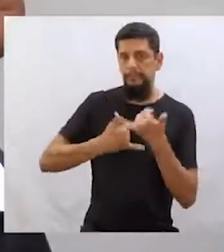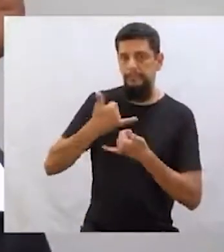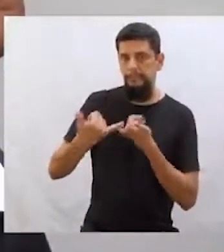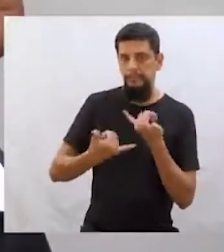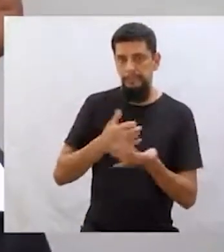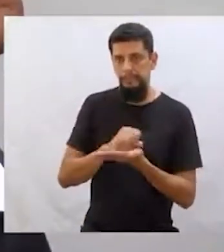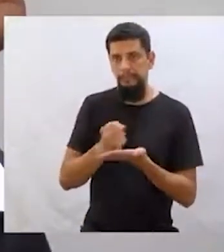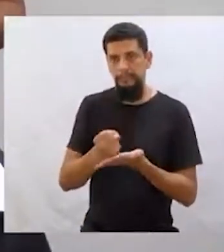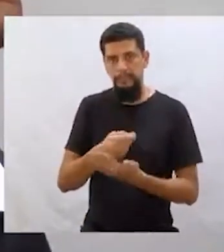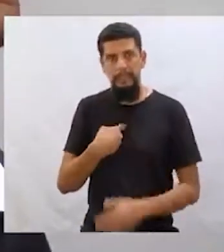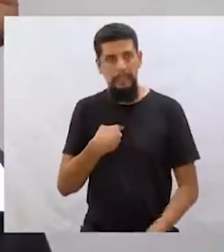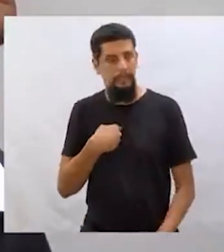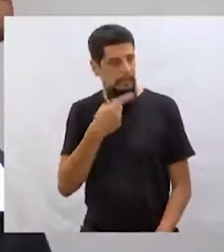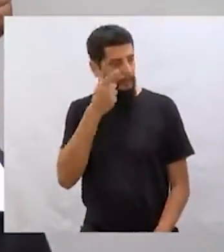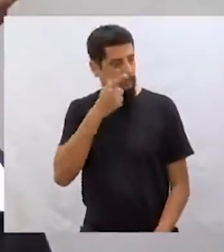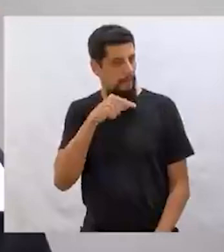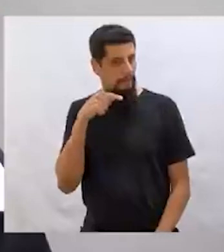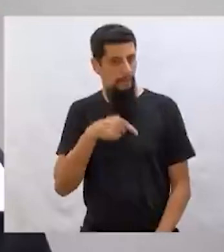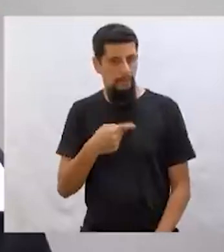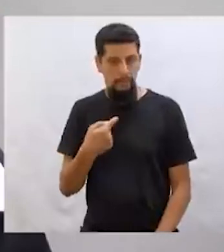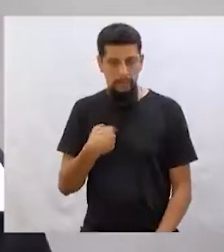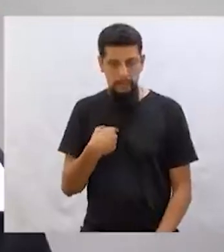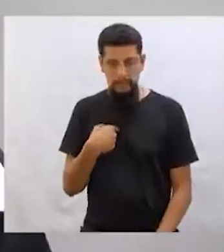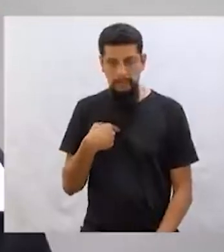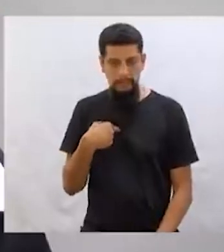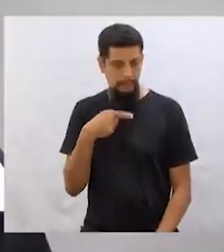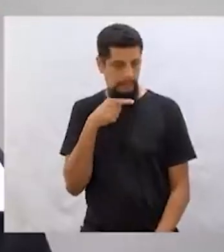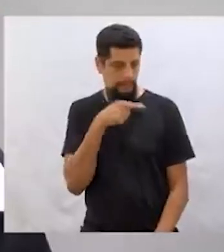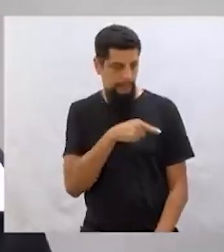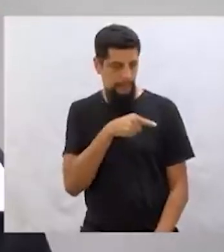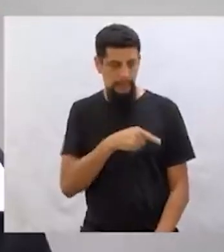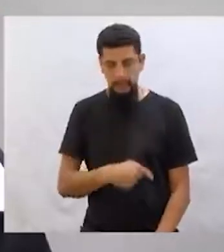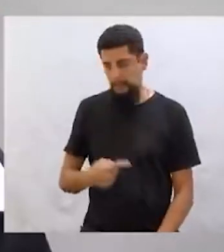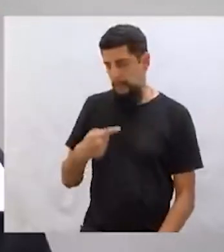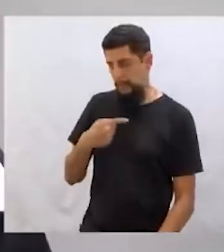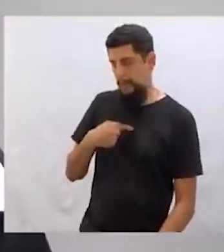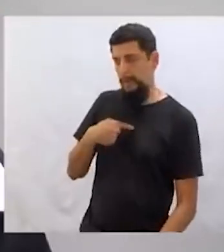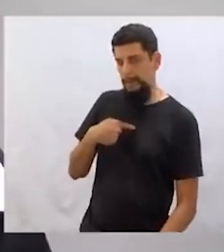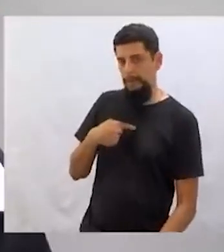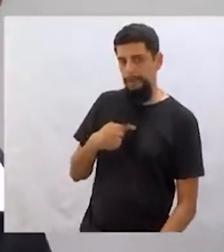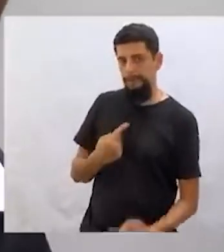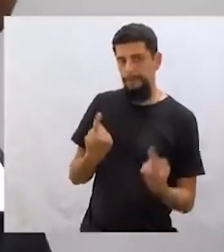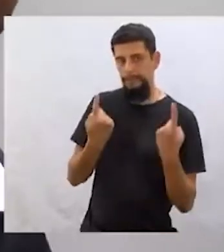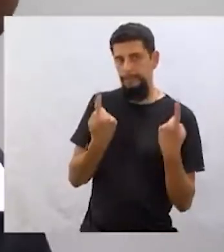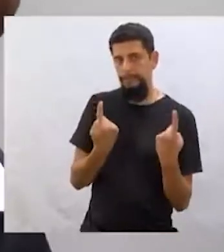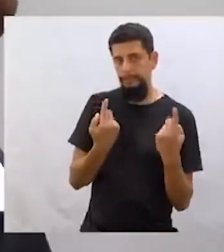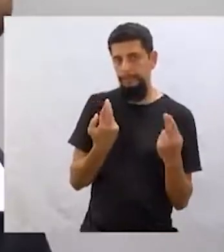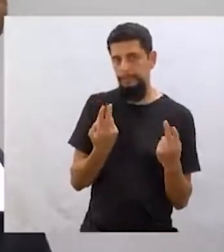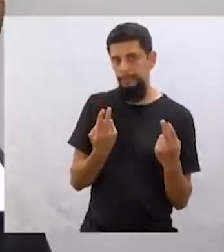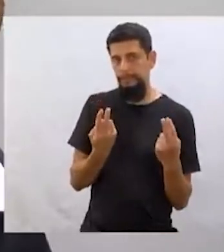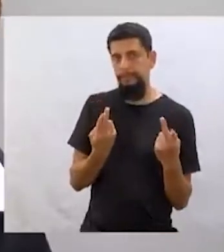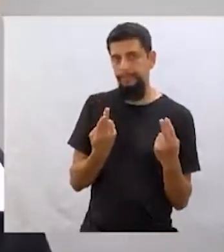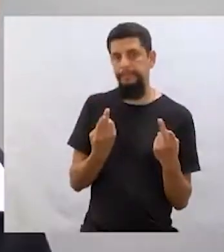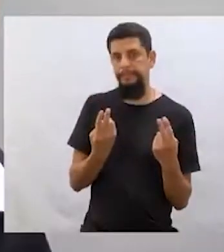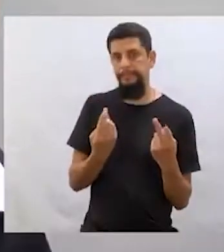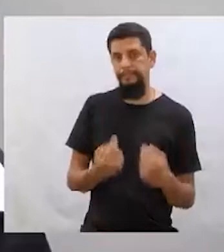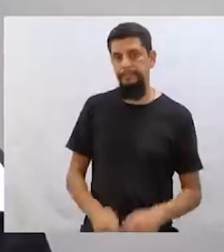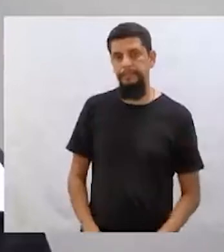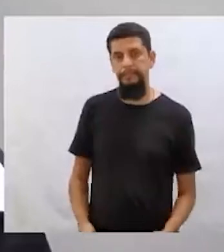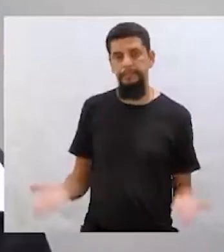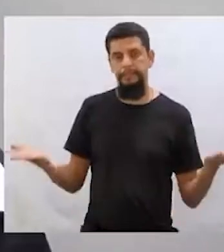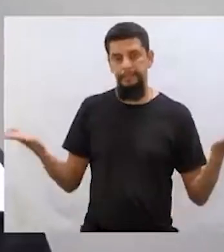rodada. Nessa rodada, eu ganhei. Então, uma rodada foi a professora Andréia e uma rodada a professora